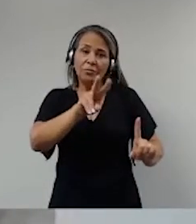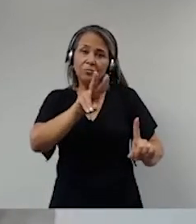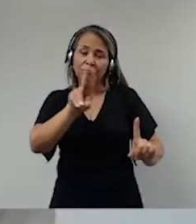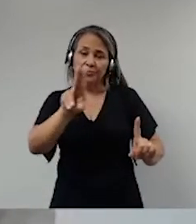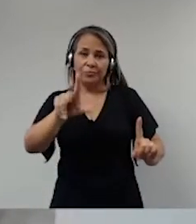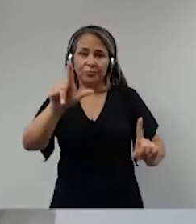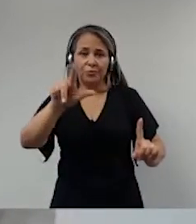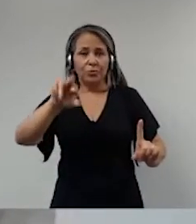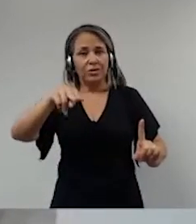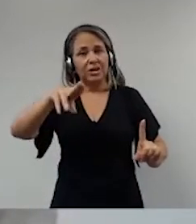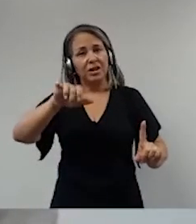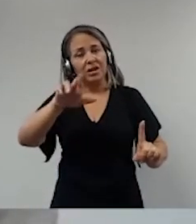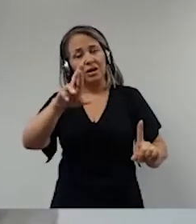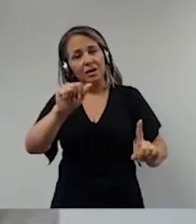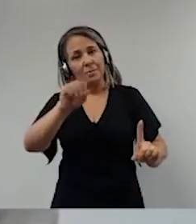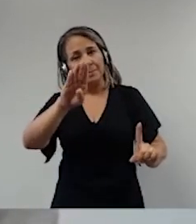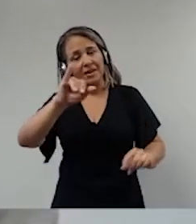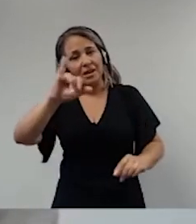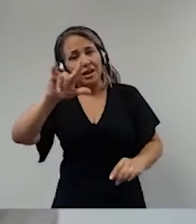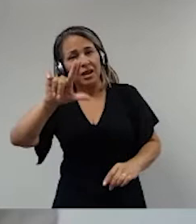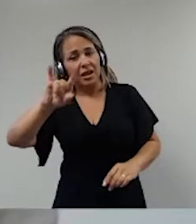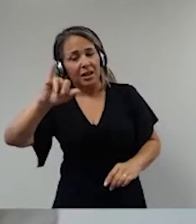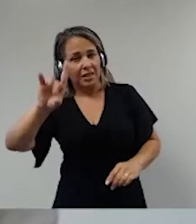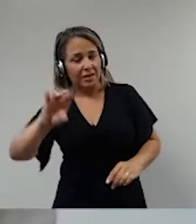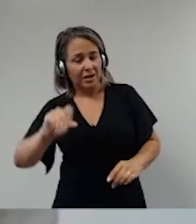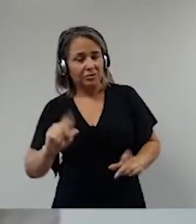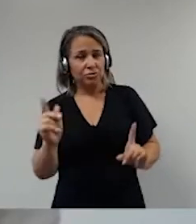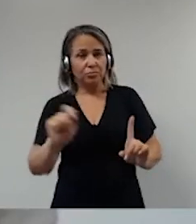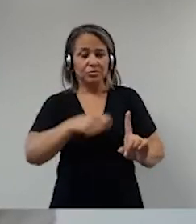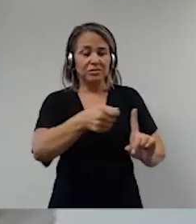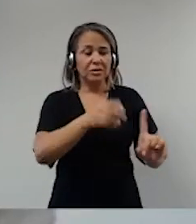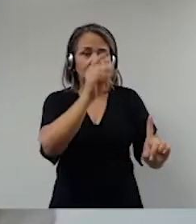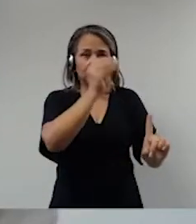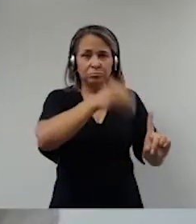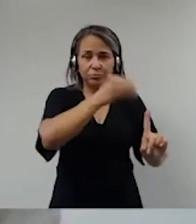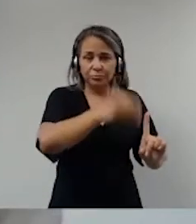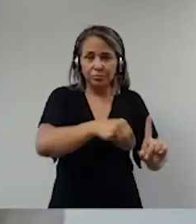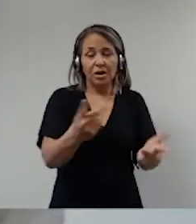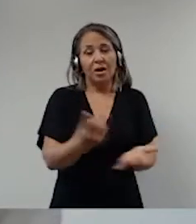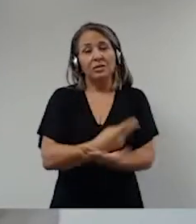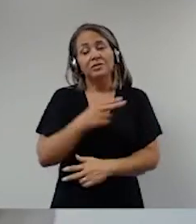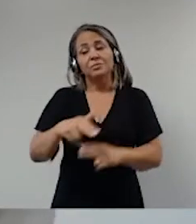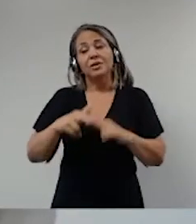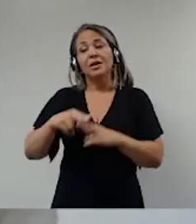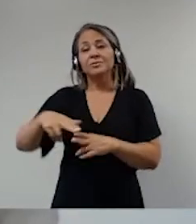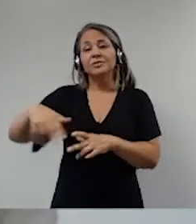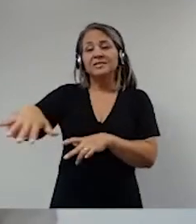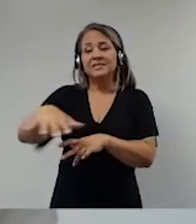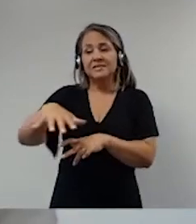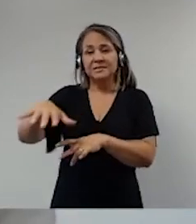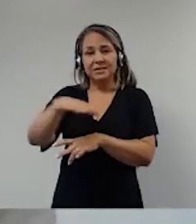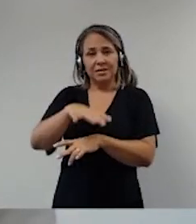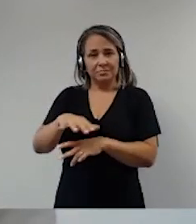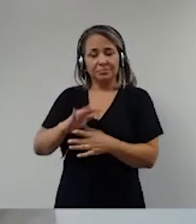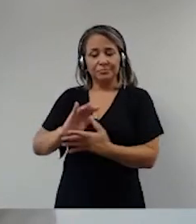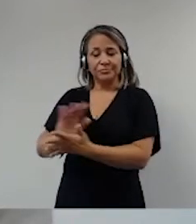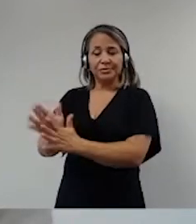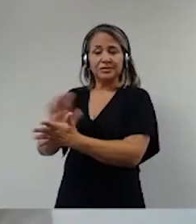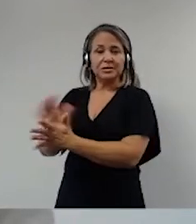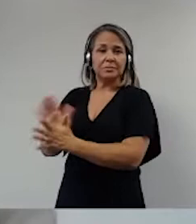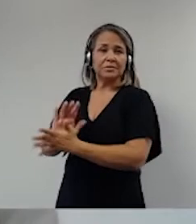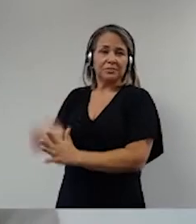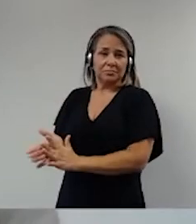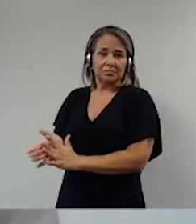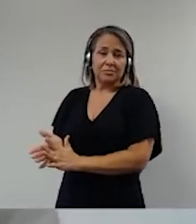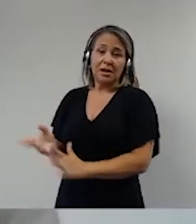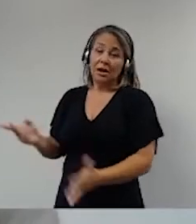importante enfatizar isso, decorre de diferentes sistemas de discriminação.